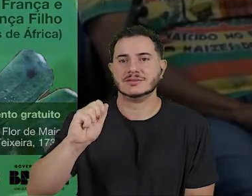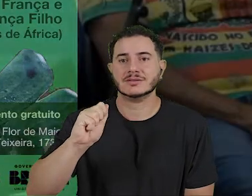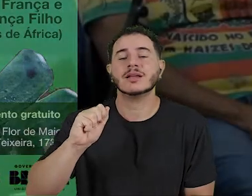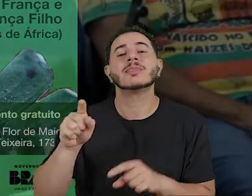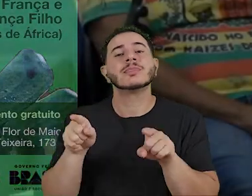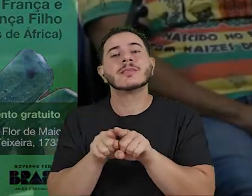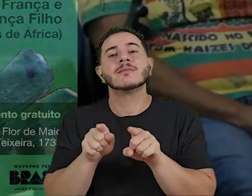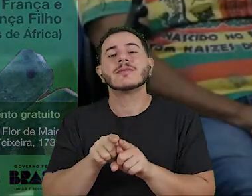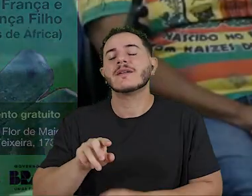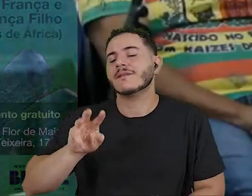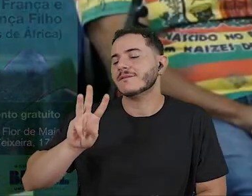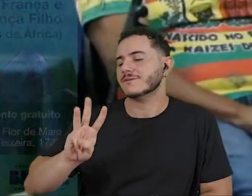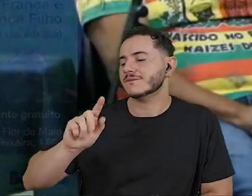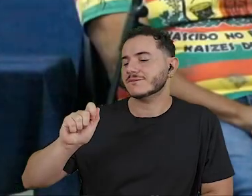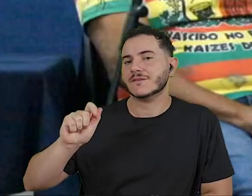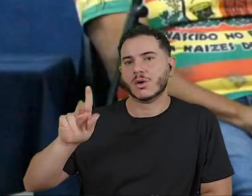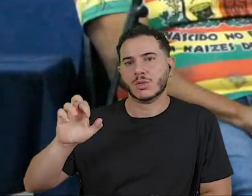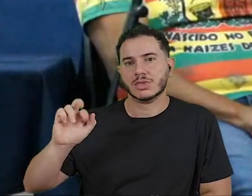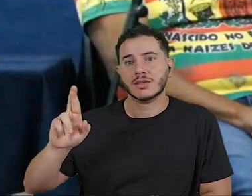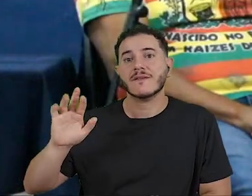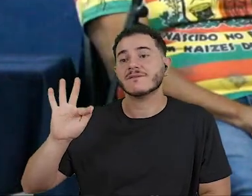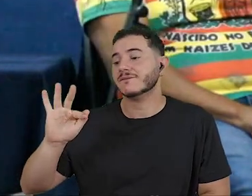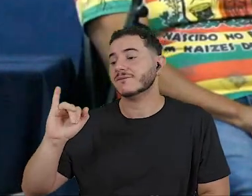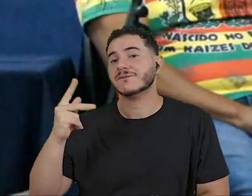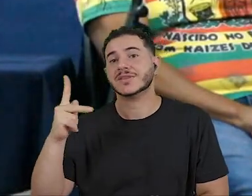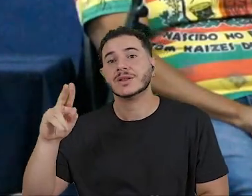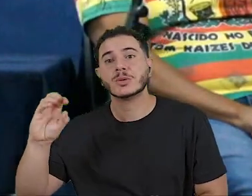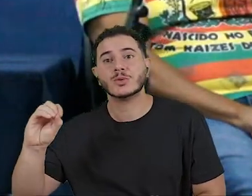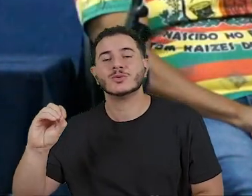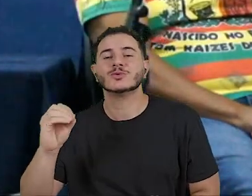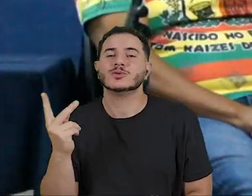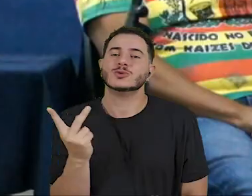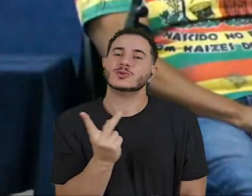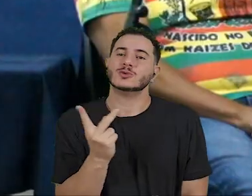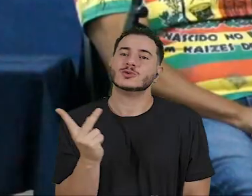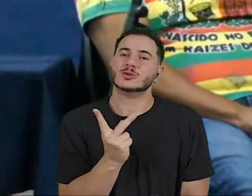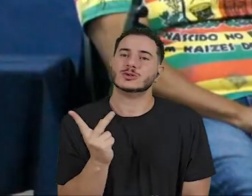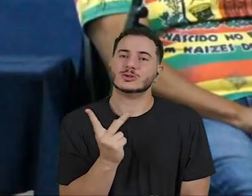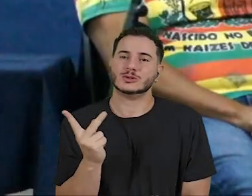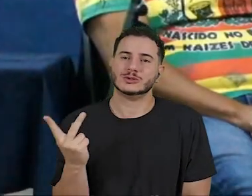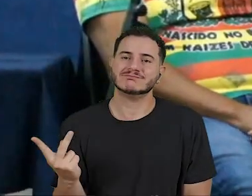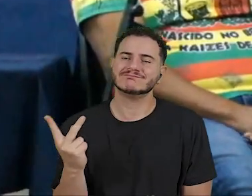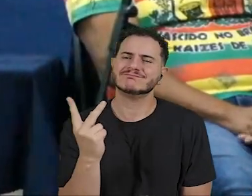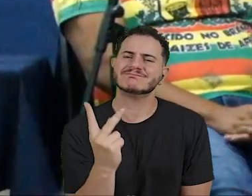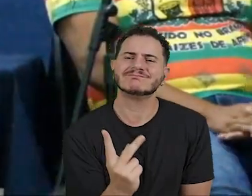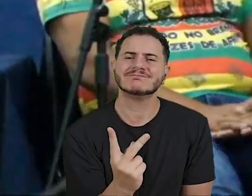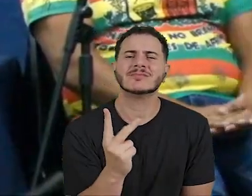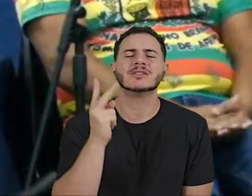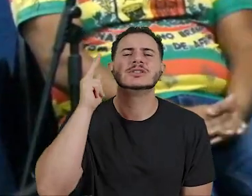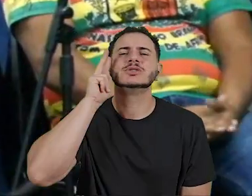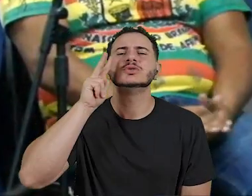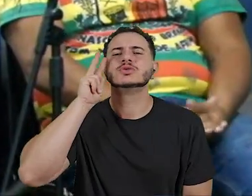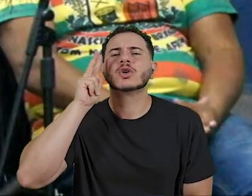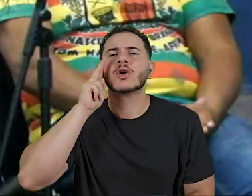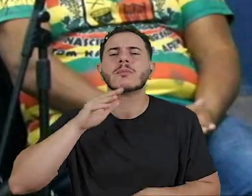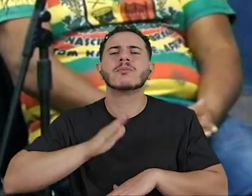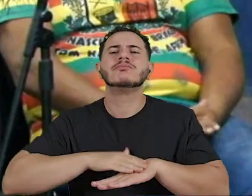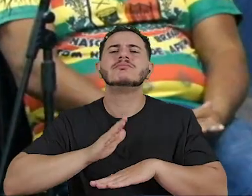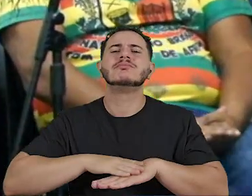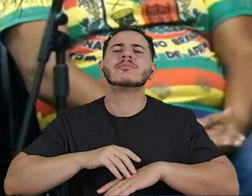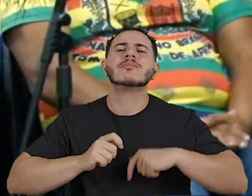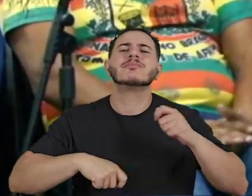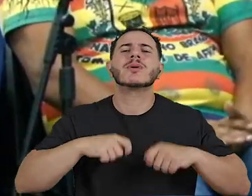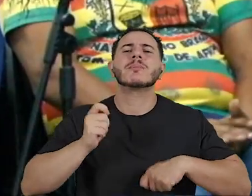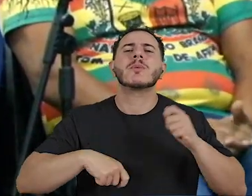que veio nos acompanhar nessa lida de conversar sobre a história, sobre a cultura do maracatu de